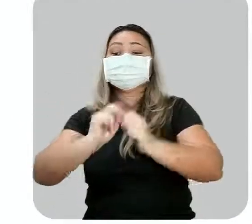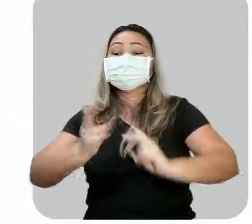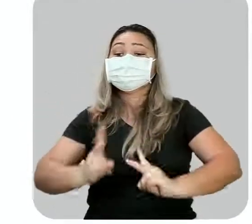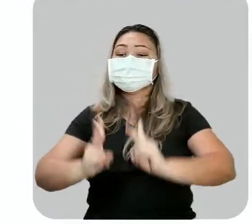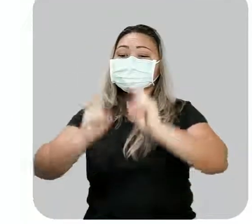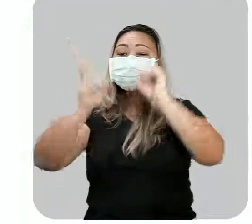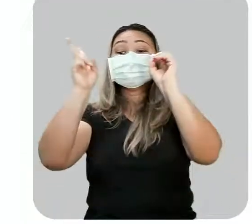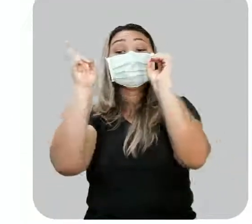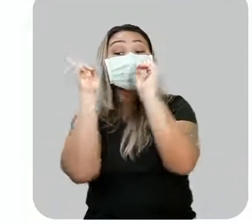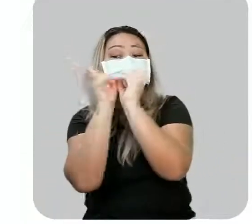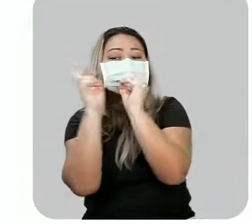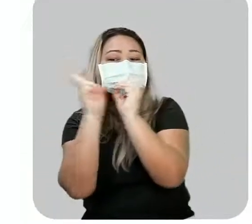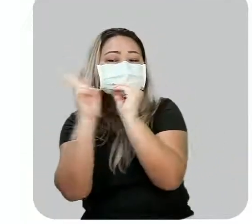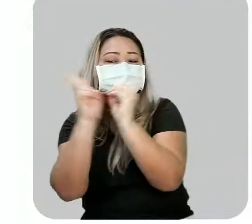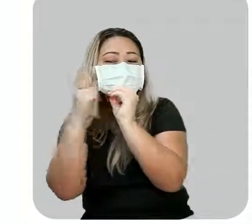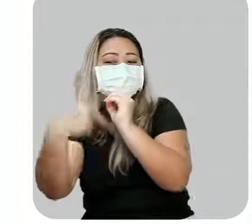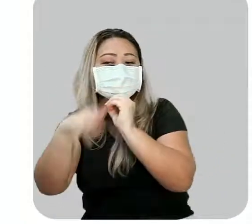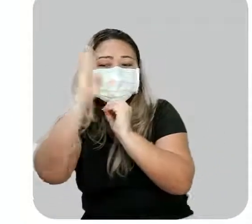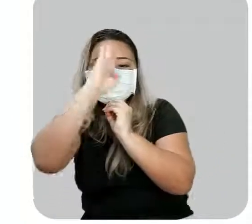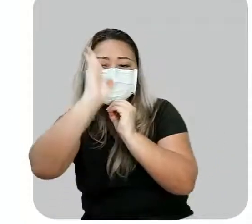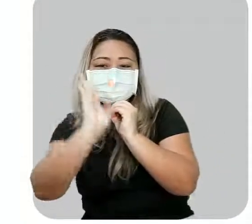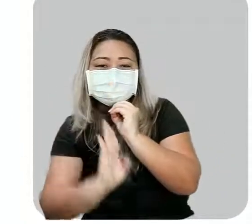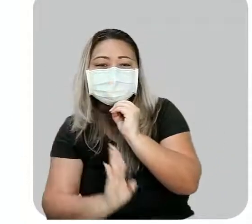valorização do índio brasileiro,